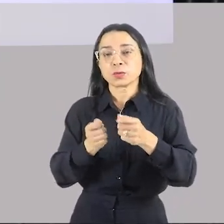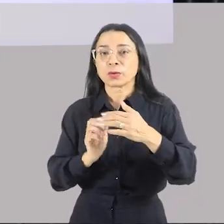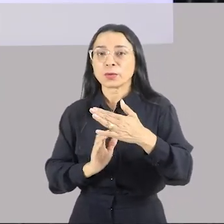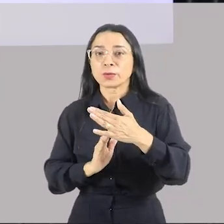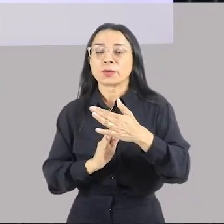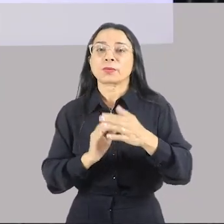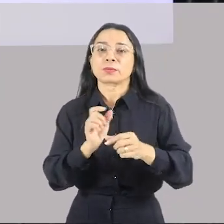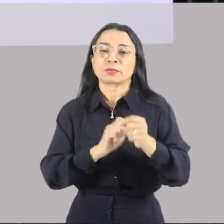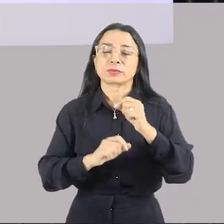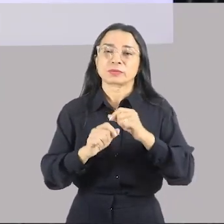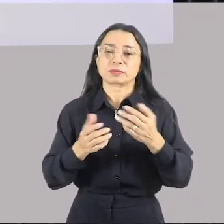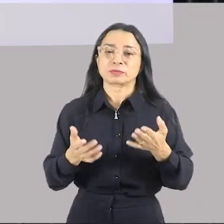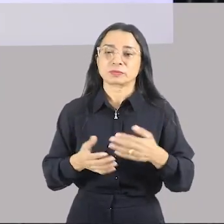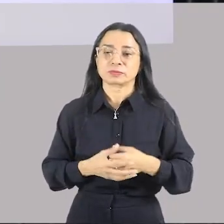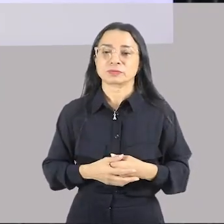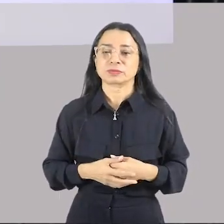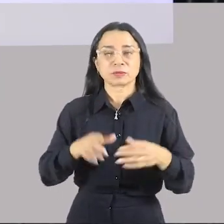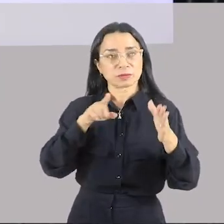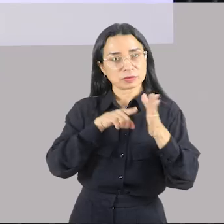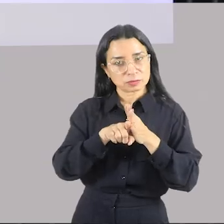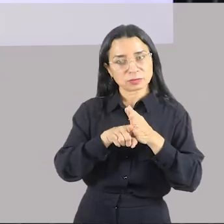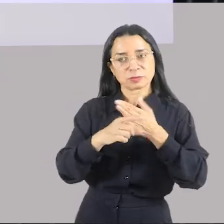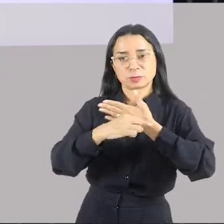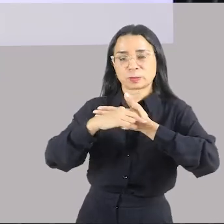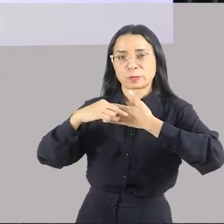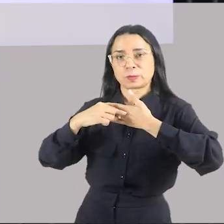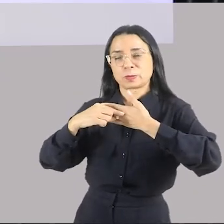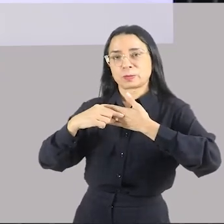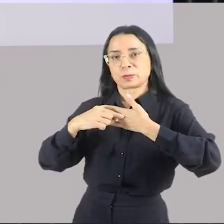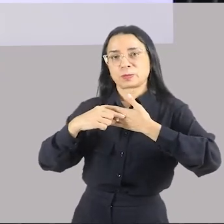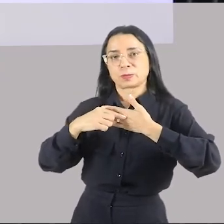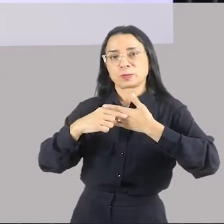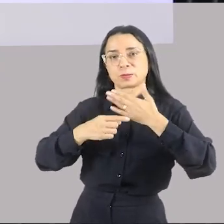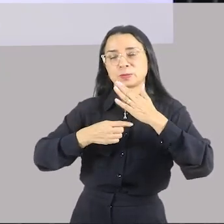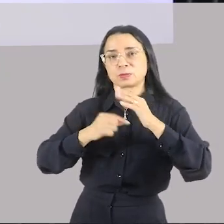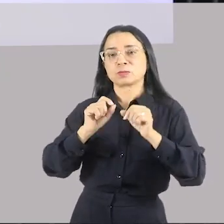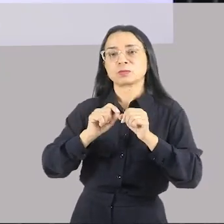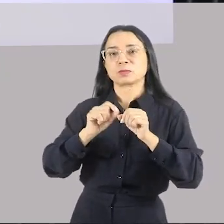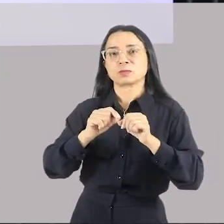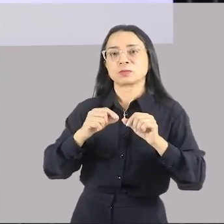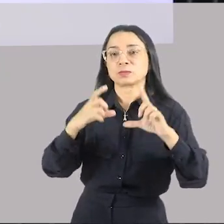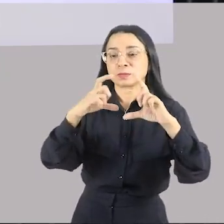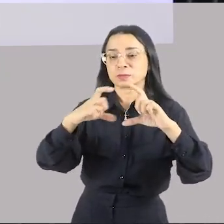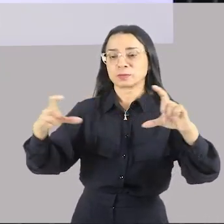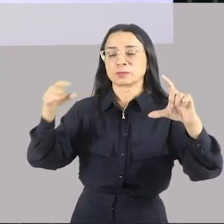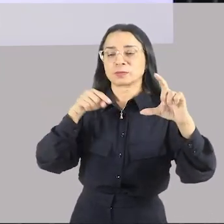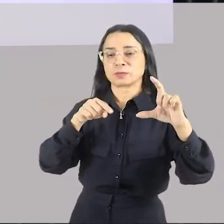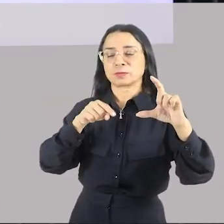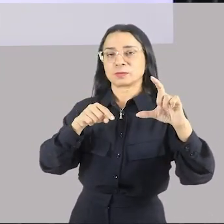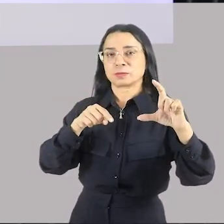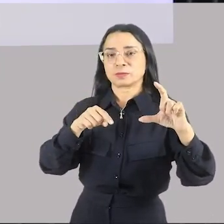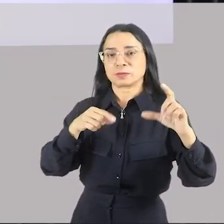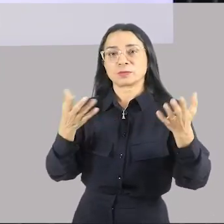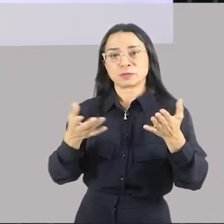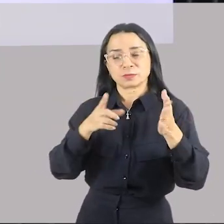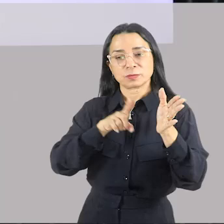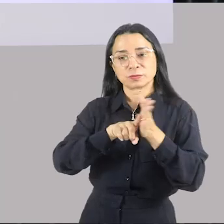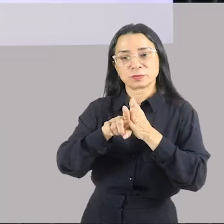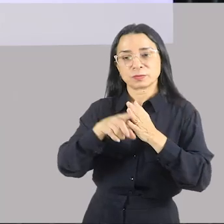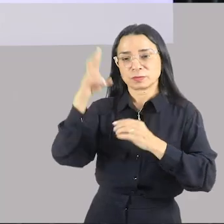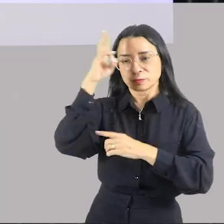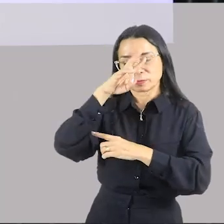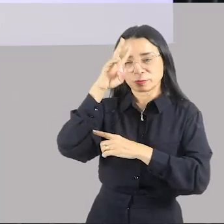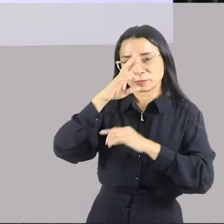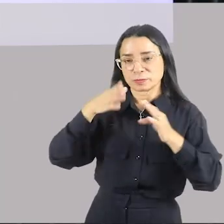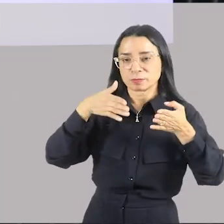manipula a informação. É o questionamento que ele abre, é a discussão que ele faz nessa citação. Vamos para a pergunta. Lembrando